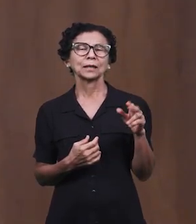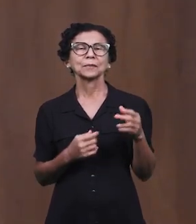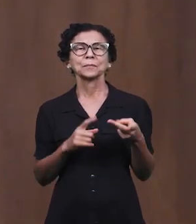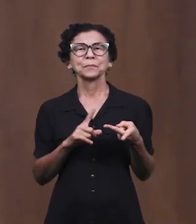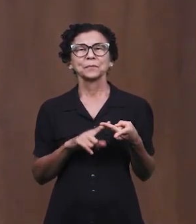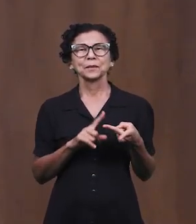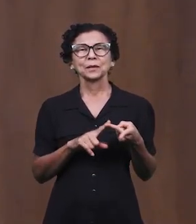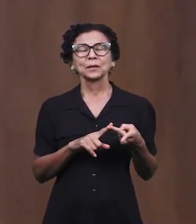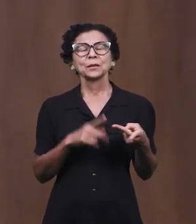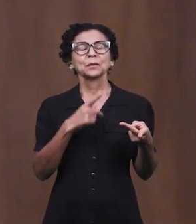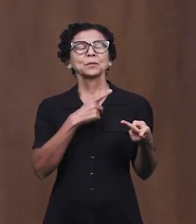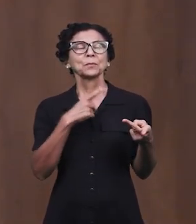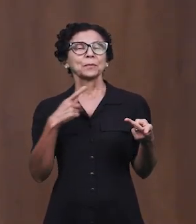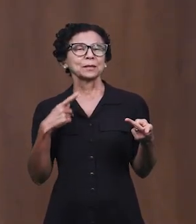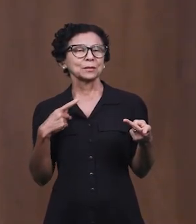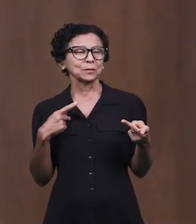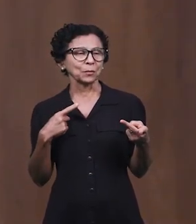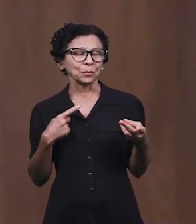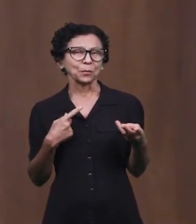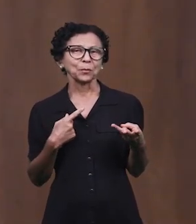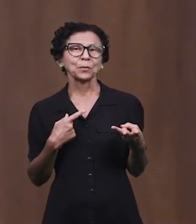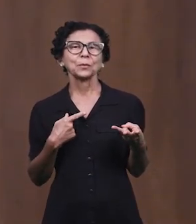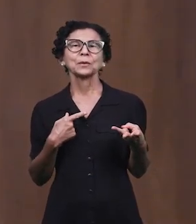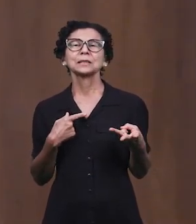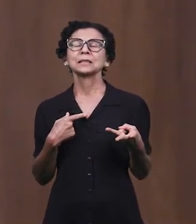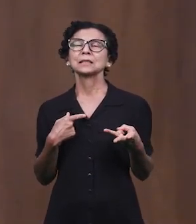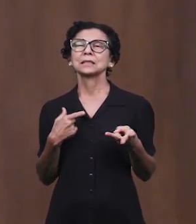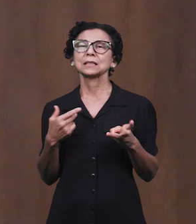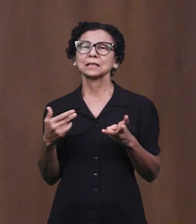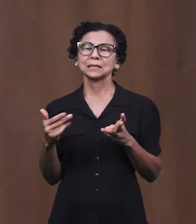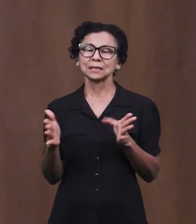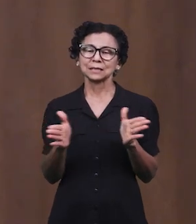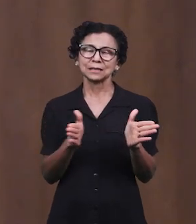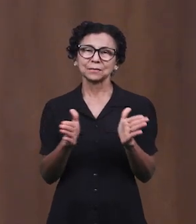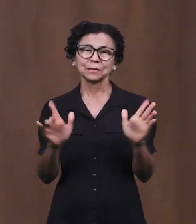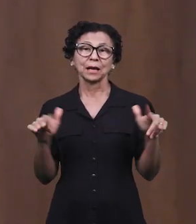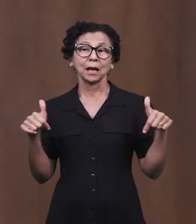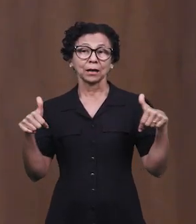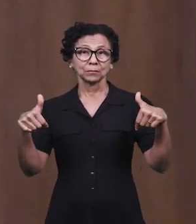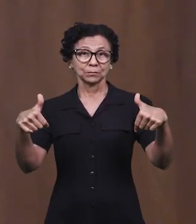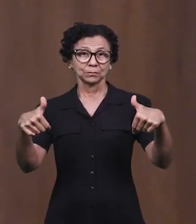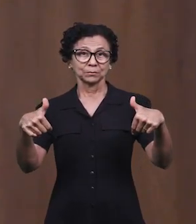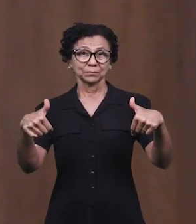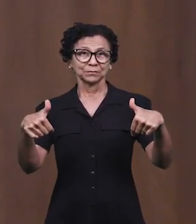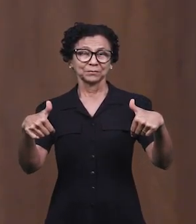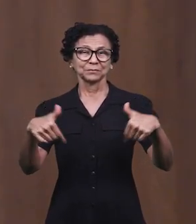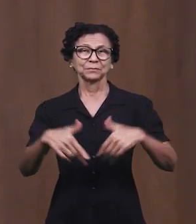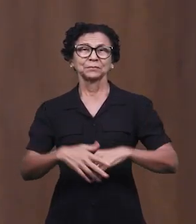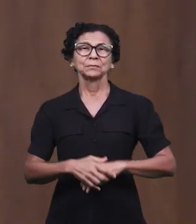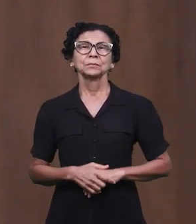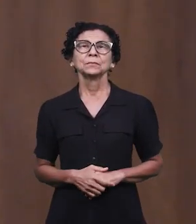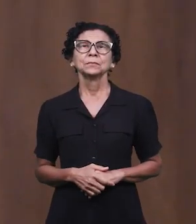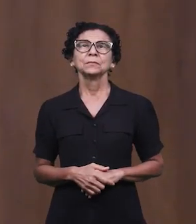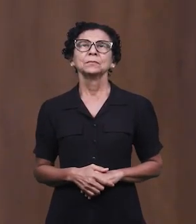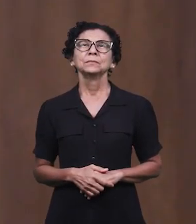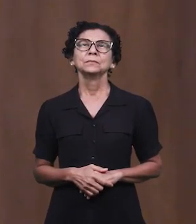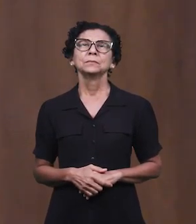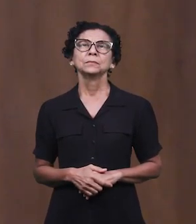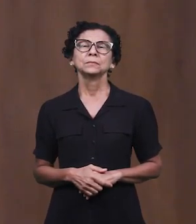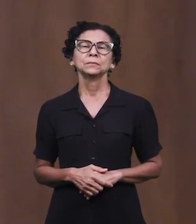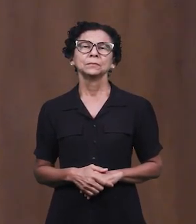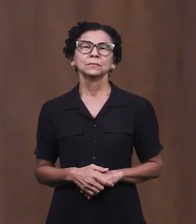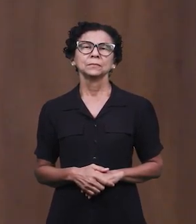João, neste episódio especial deste programa Acessibilidade em Ação. As informações que